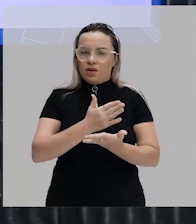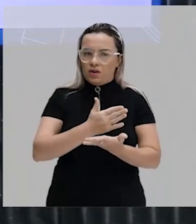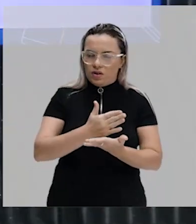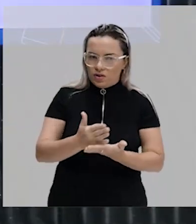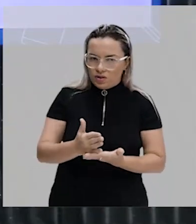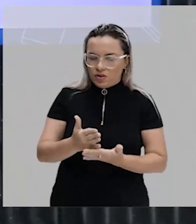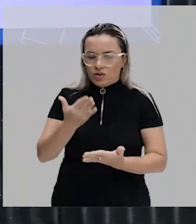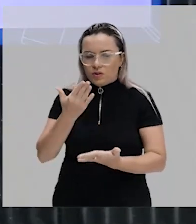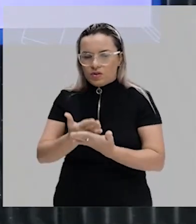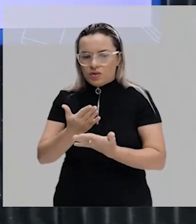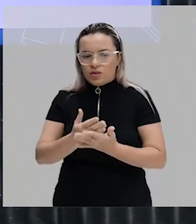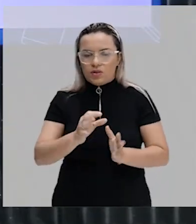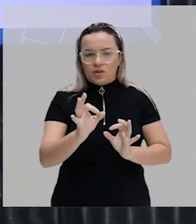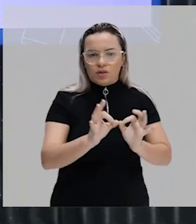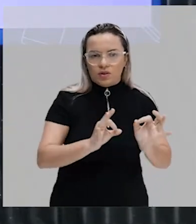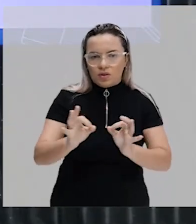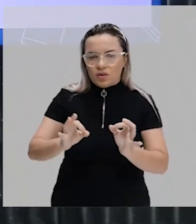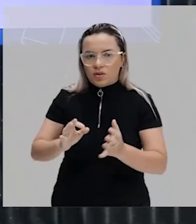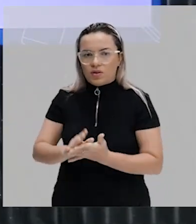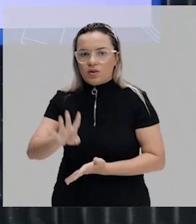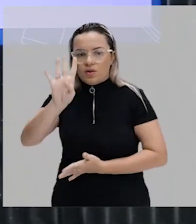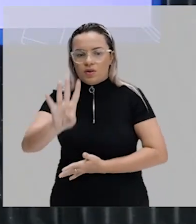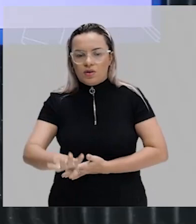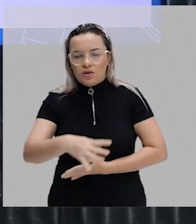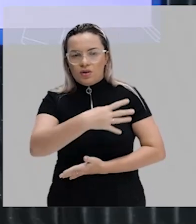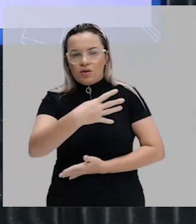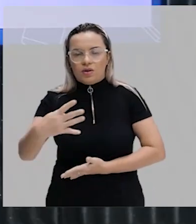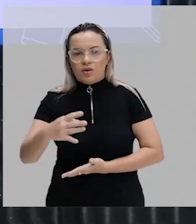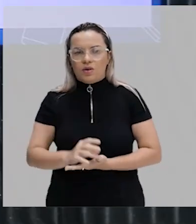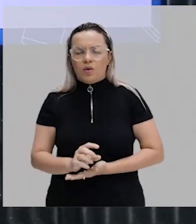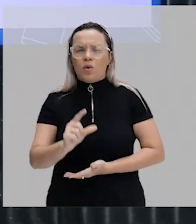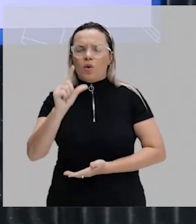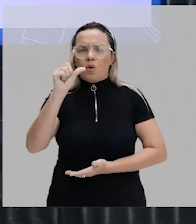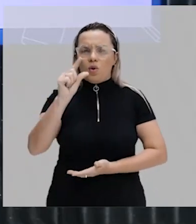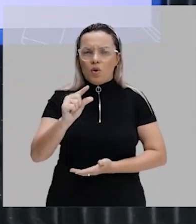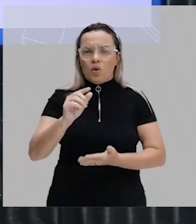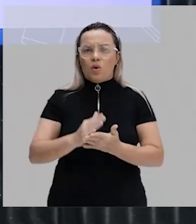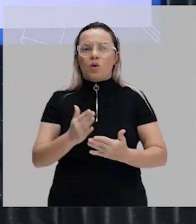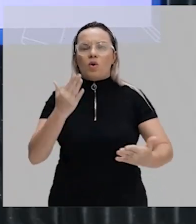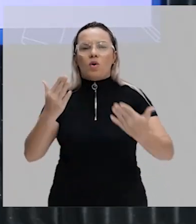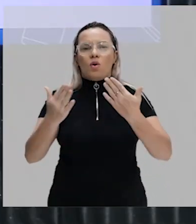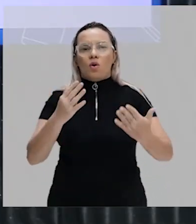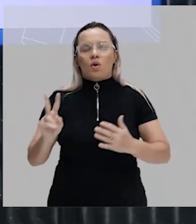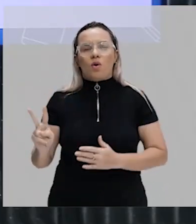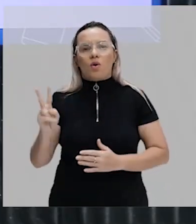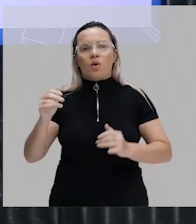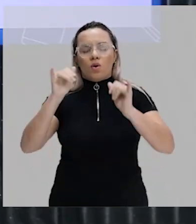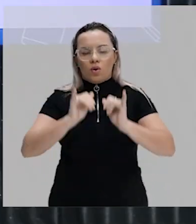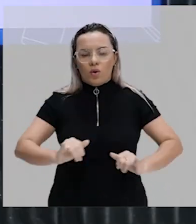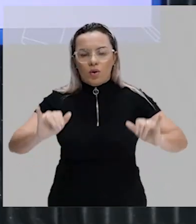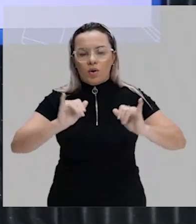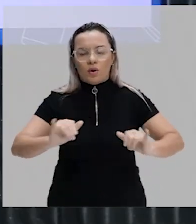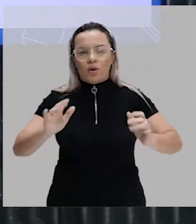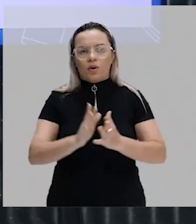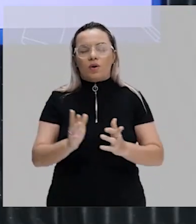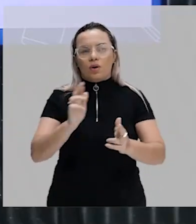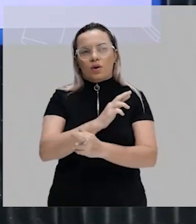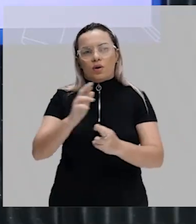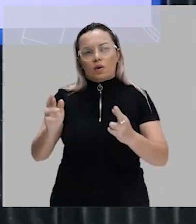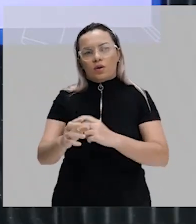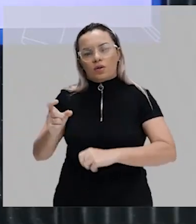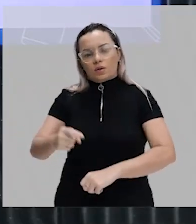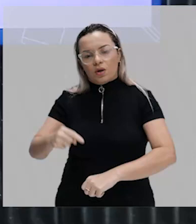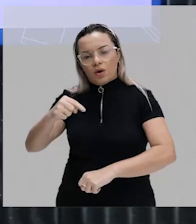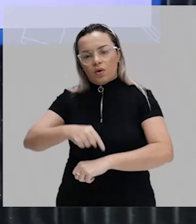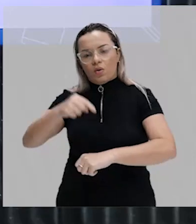né, montar uma pequena tabelinha comparando os valores que foram informados de acordo com o tempo,